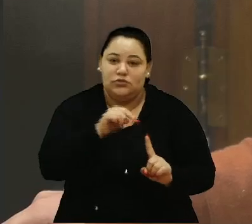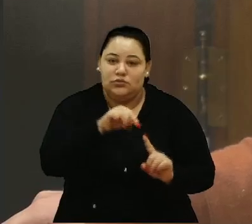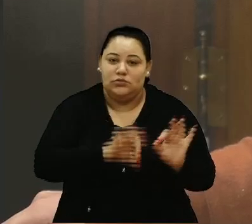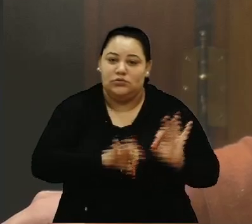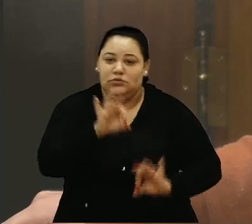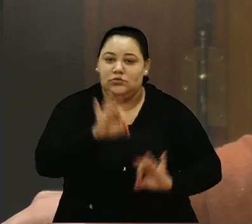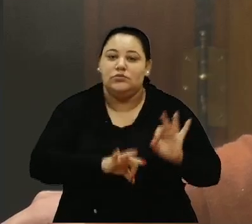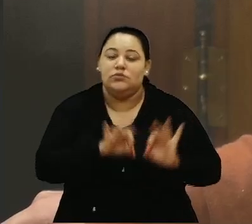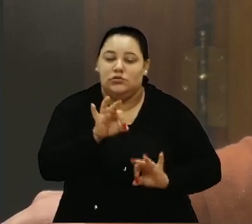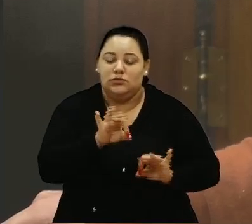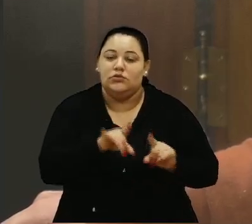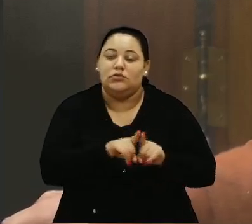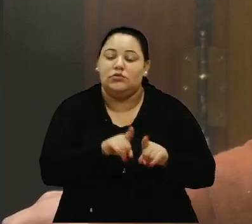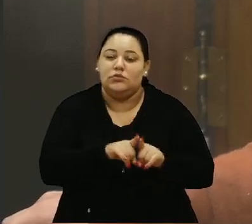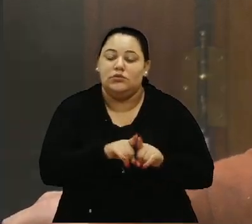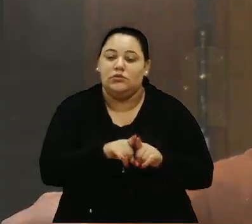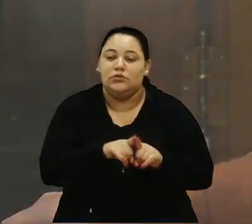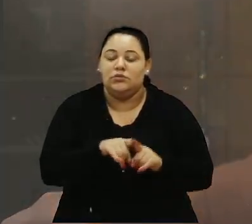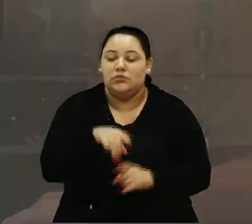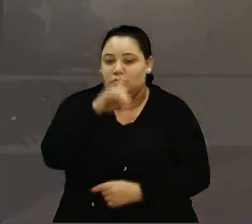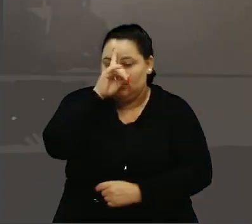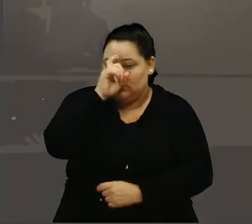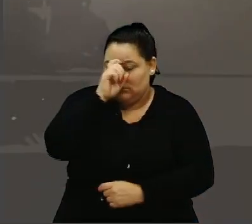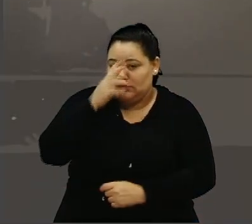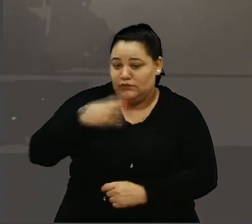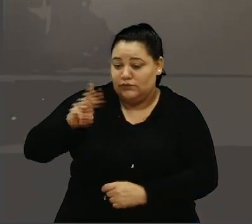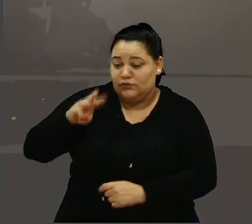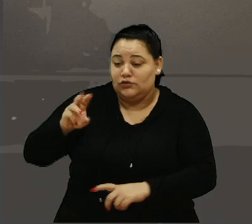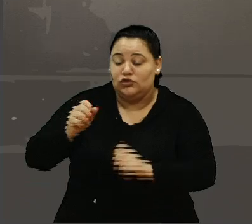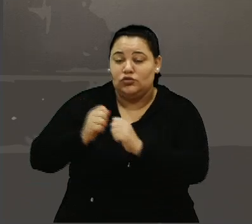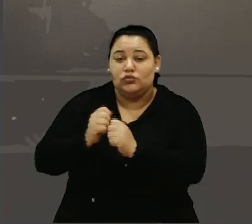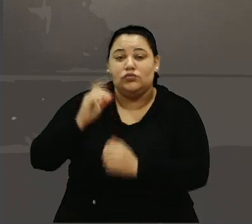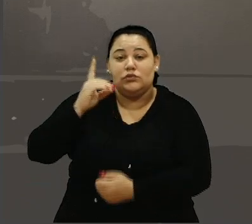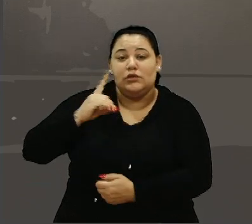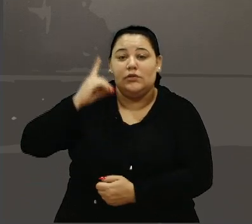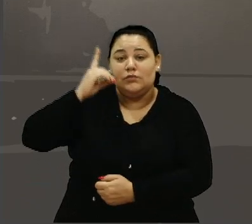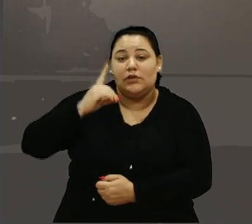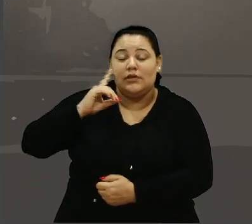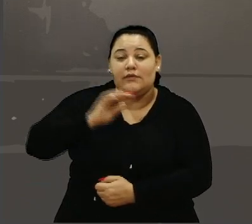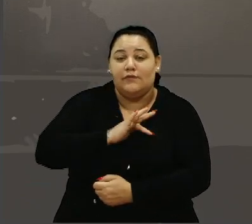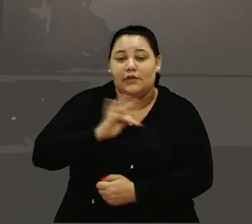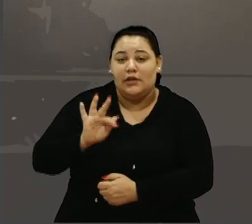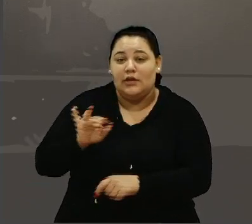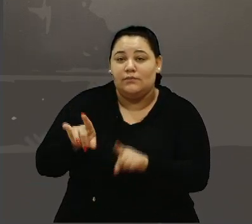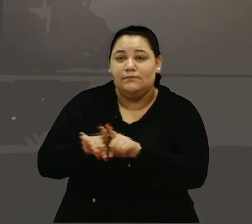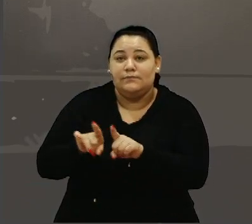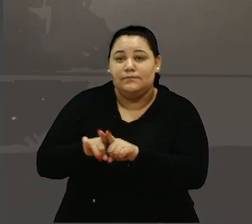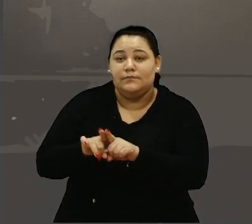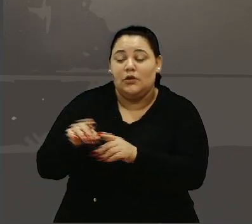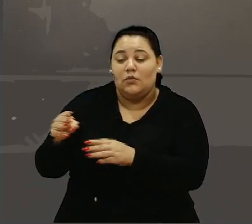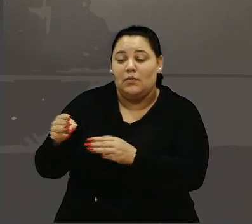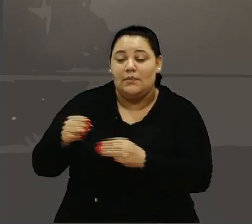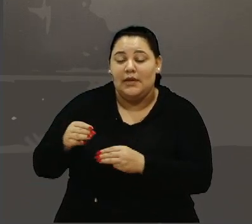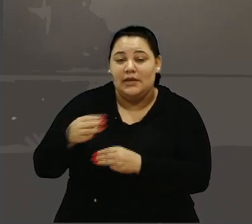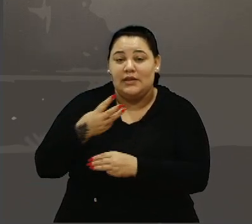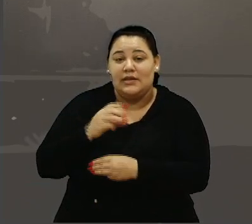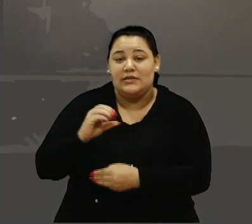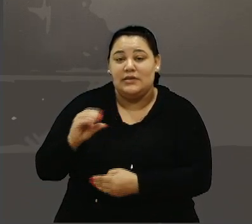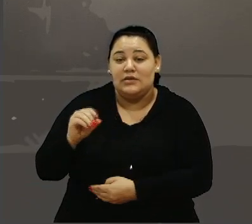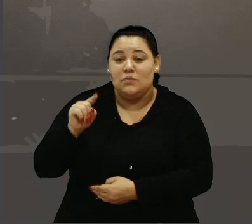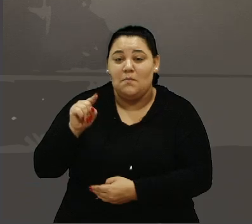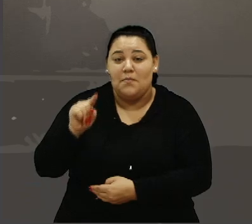do Hospital Virvi Ramos, buscamos, junto com a deputada federal Denise Pessoa, uma emenda de 300 mil para